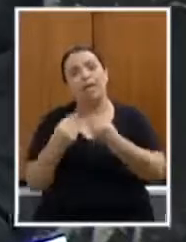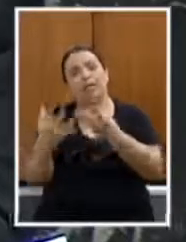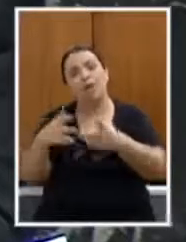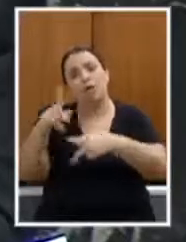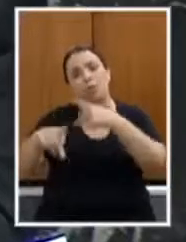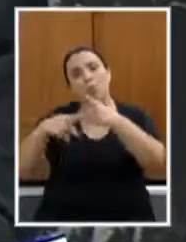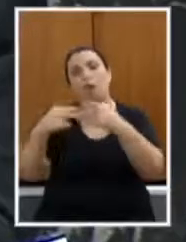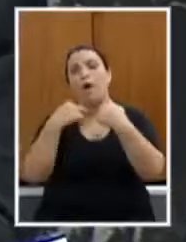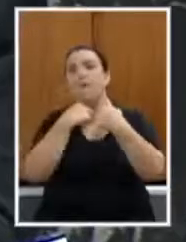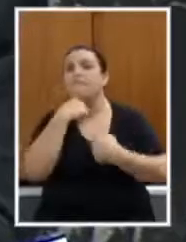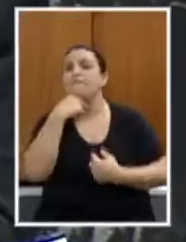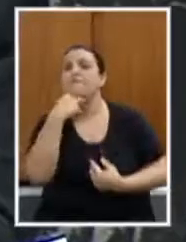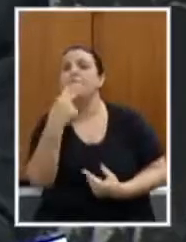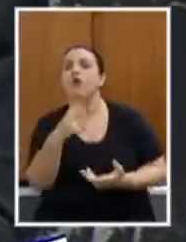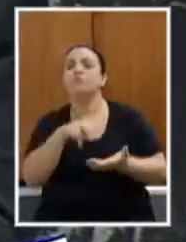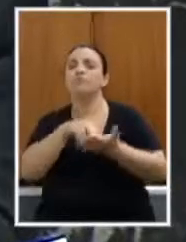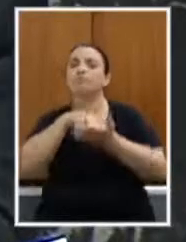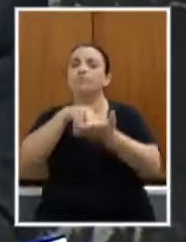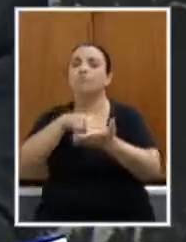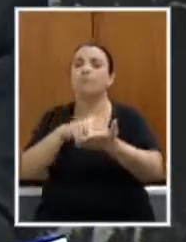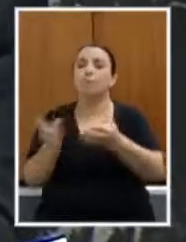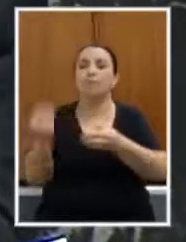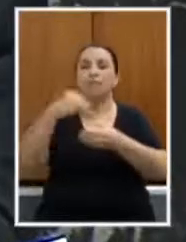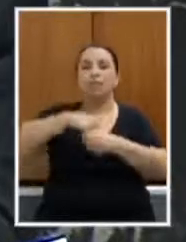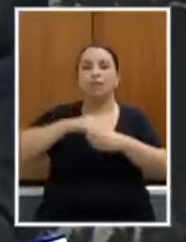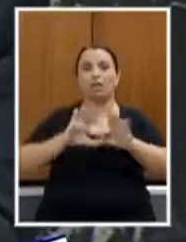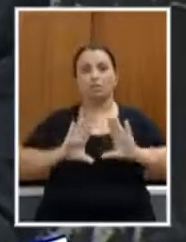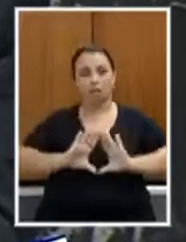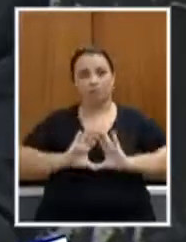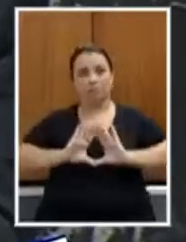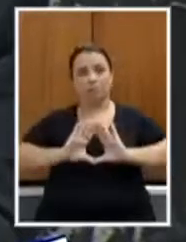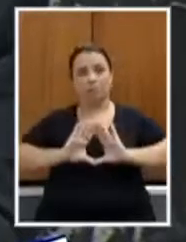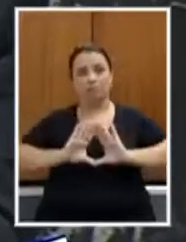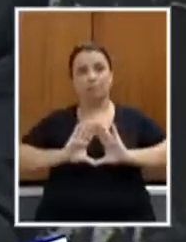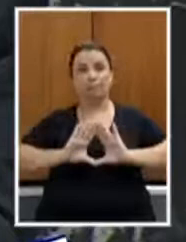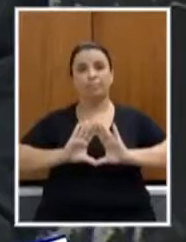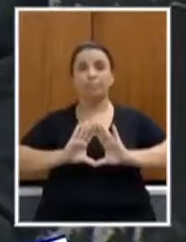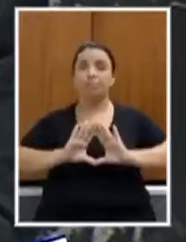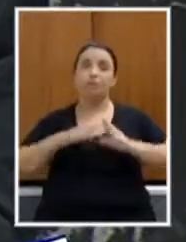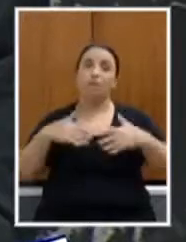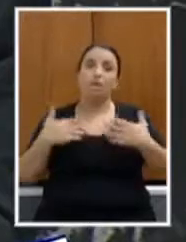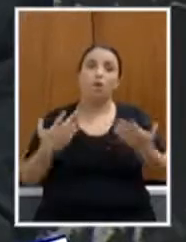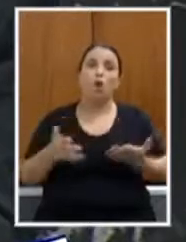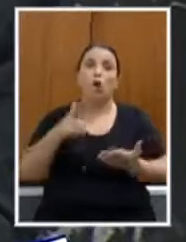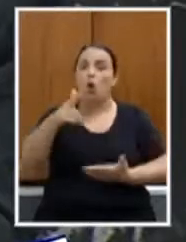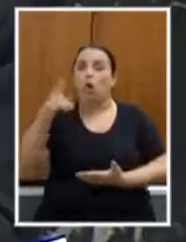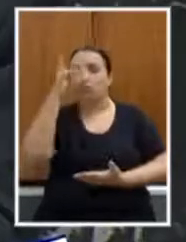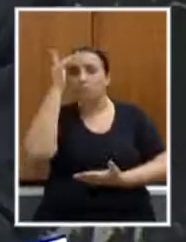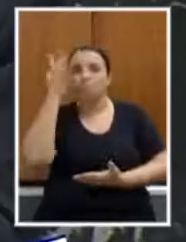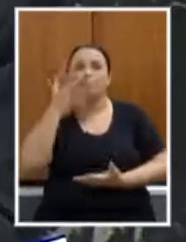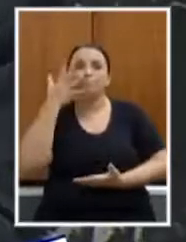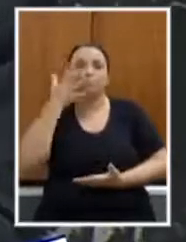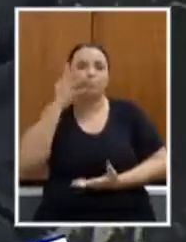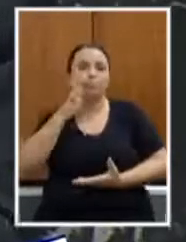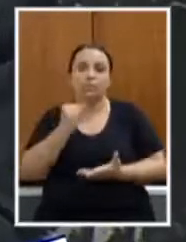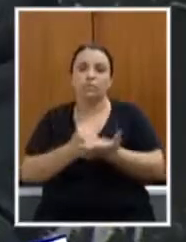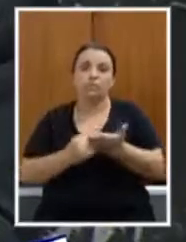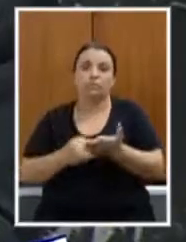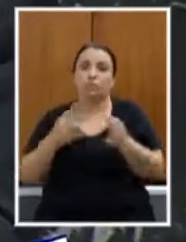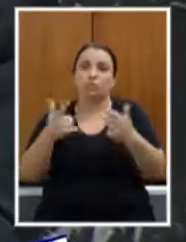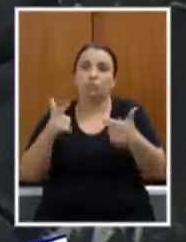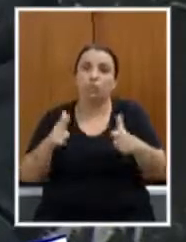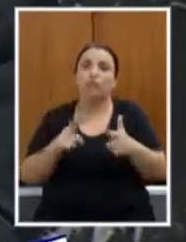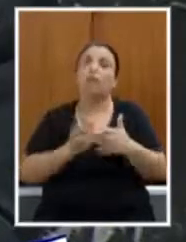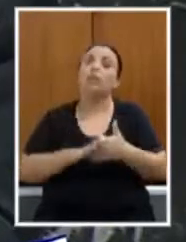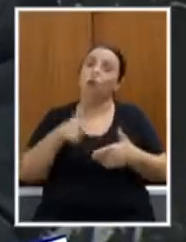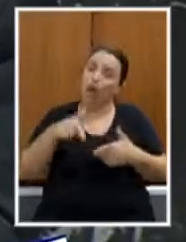vez mais para dentro desta casa. Não há mais oradores inscritos. A presidência